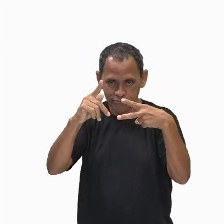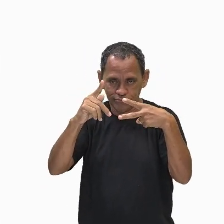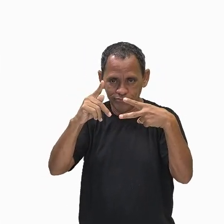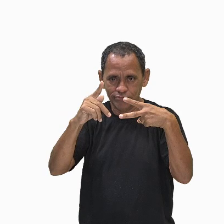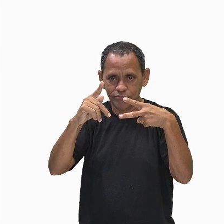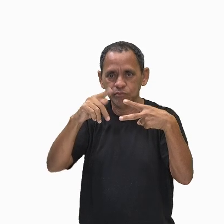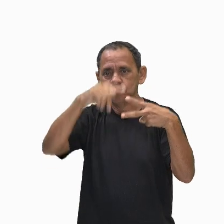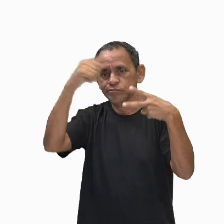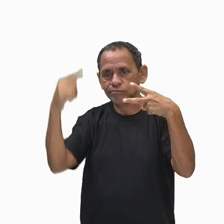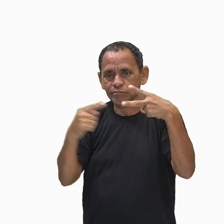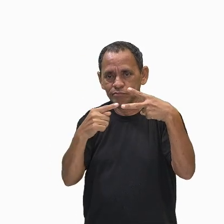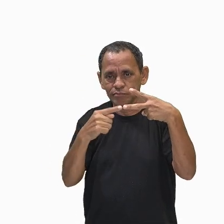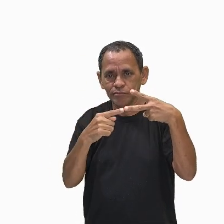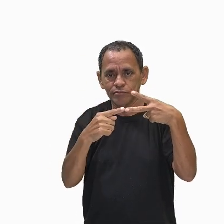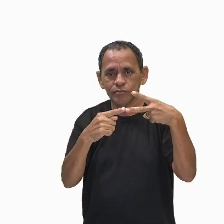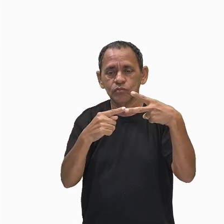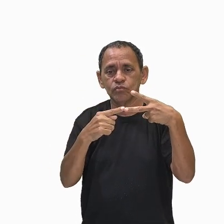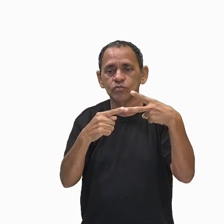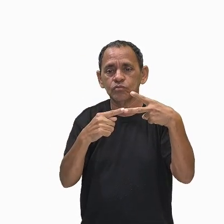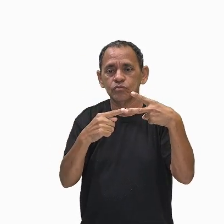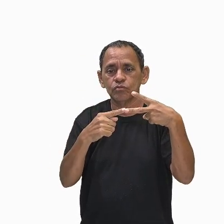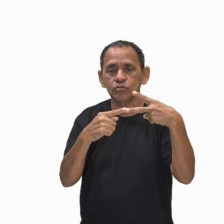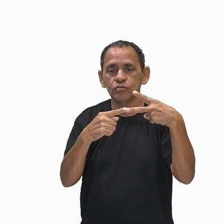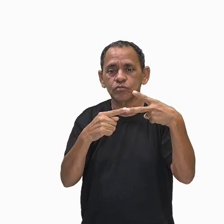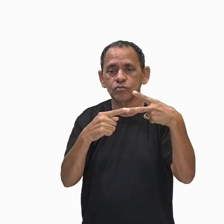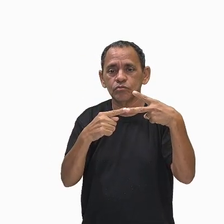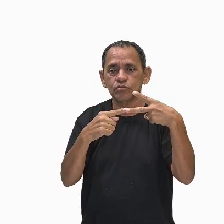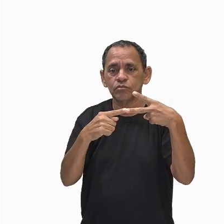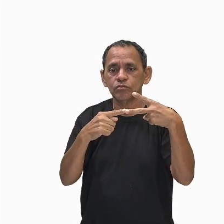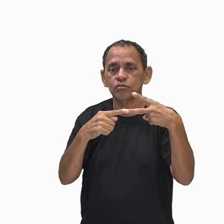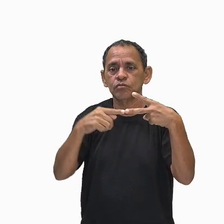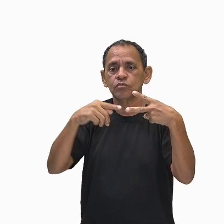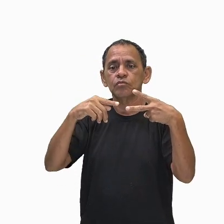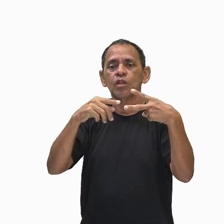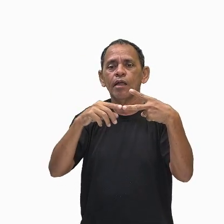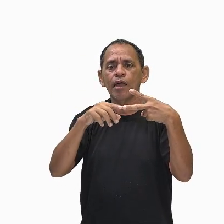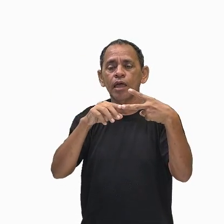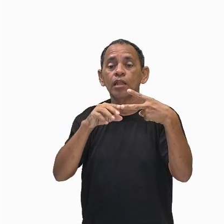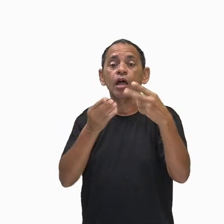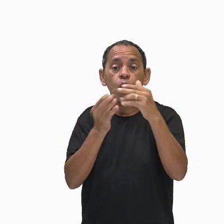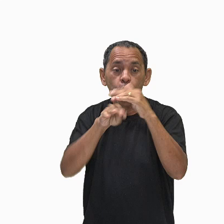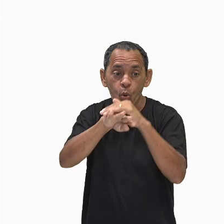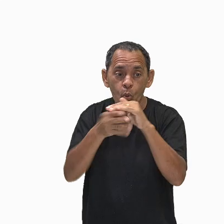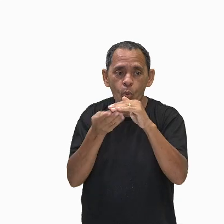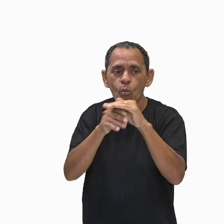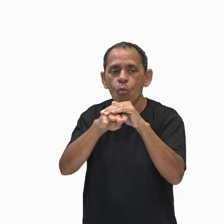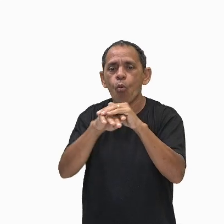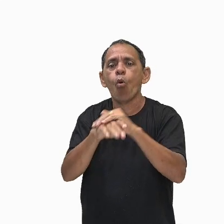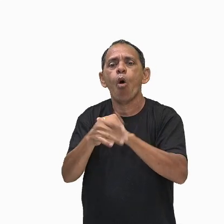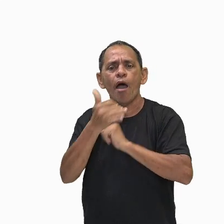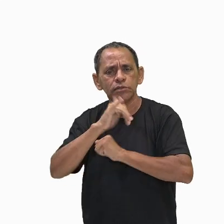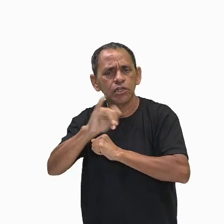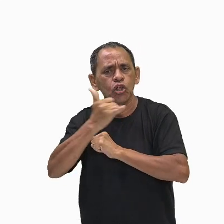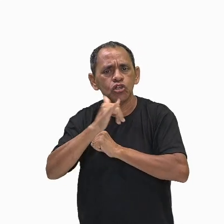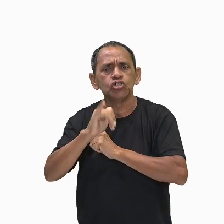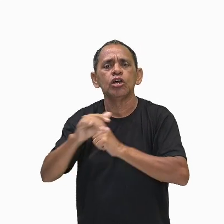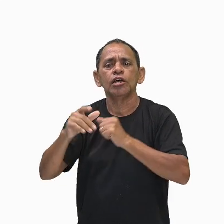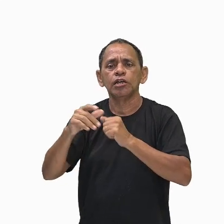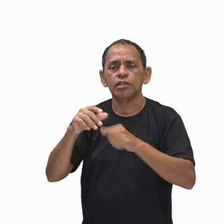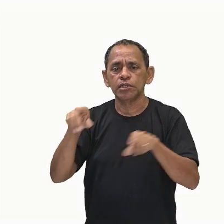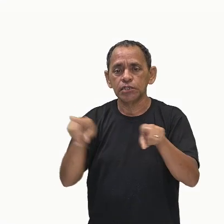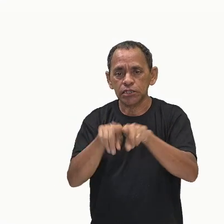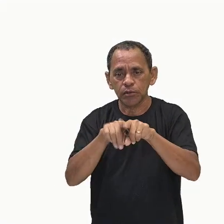ATP, a moeda energética, né, ela armazena energia, e a